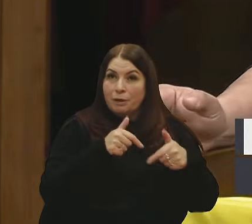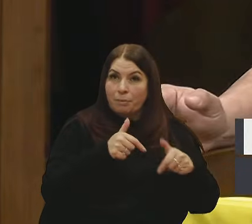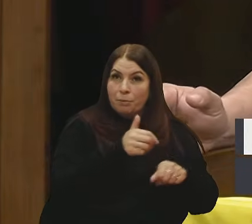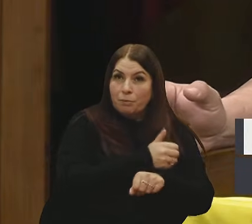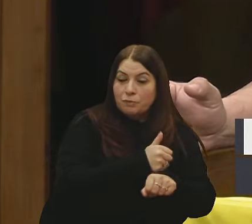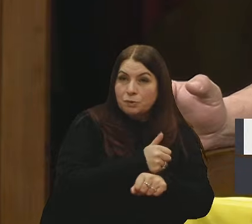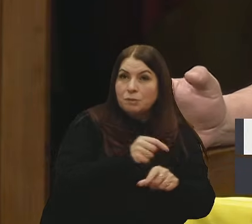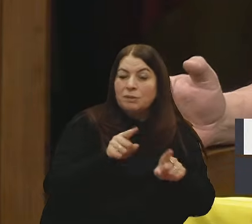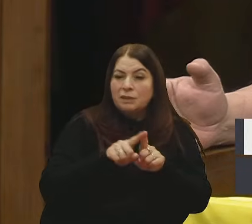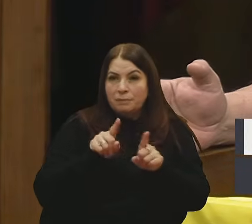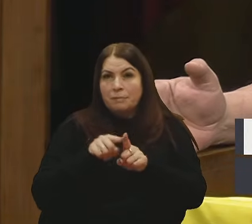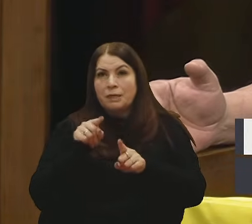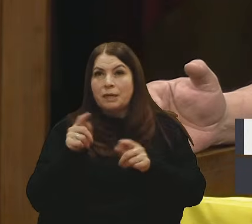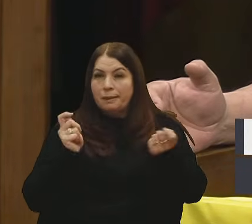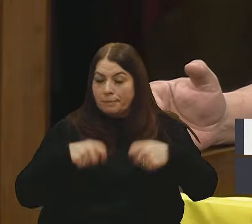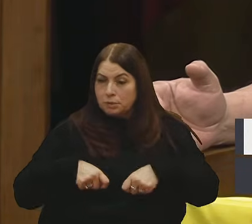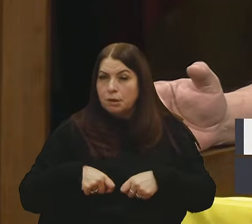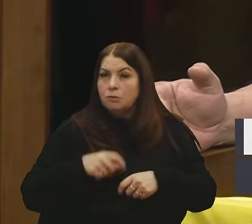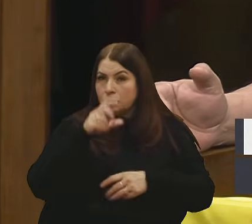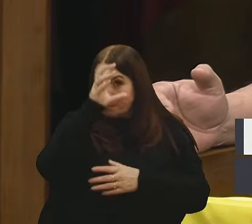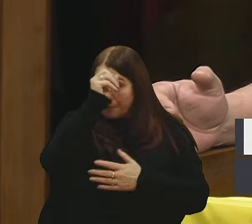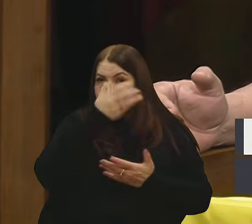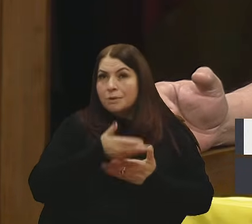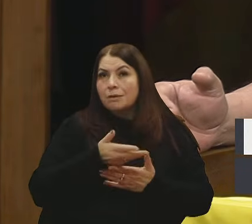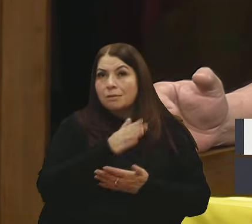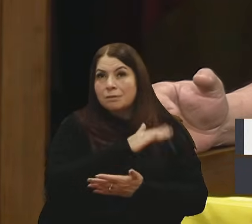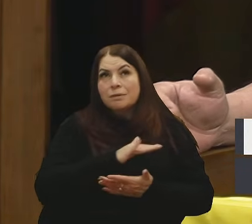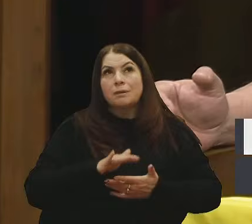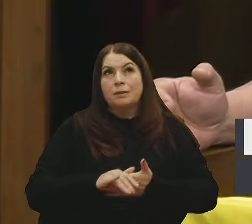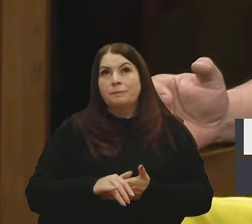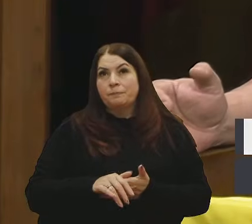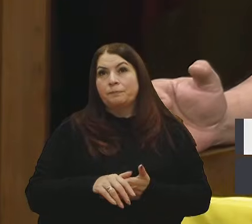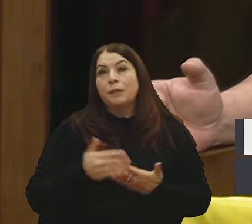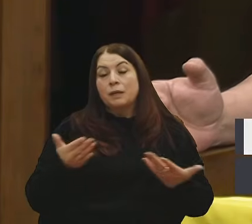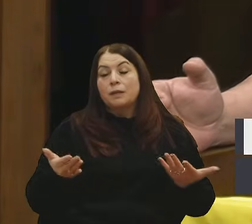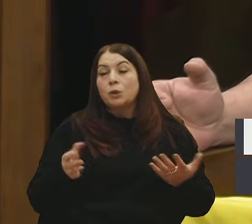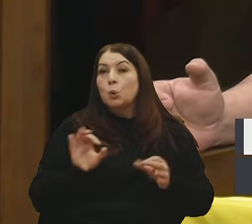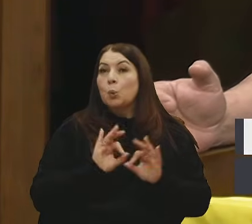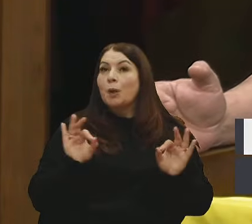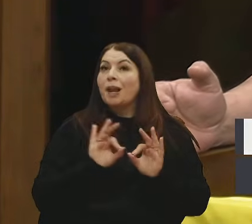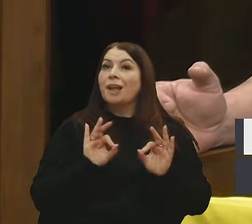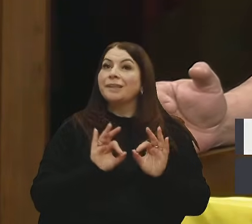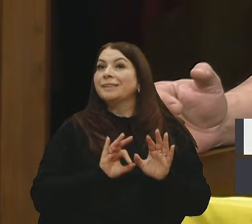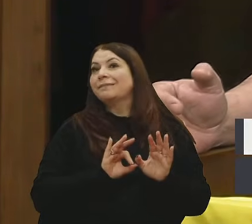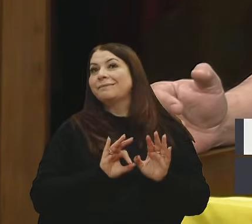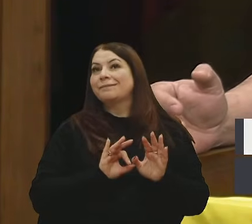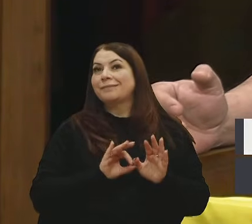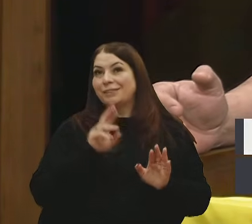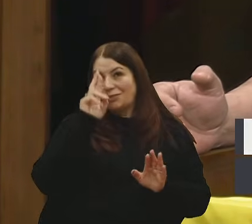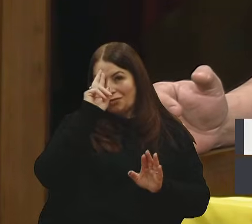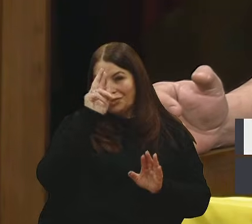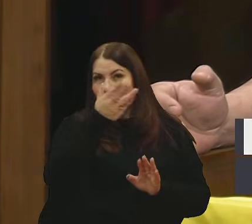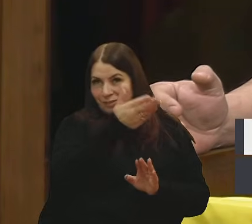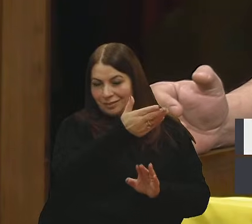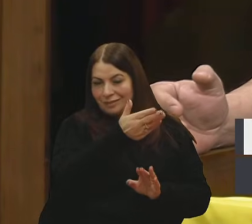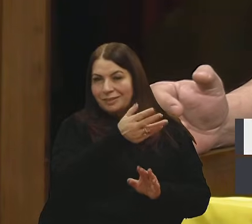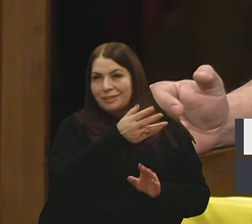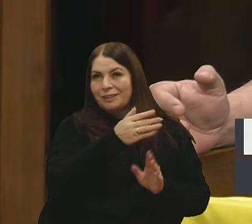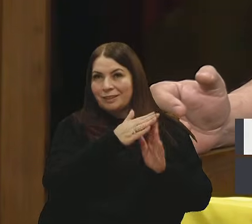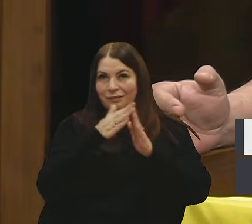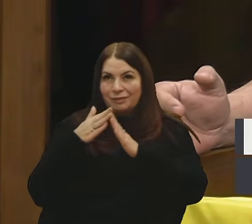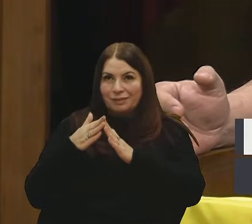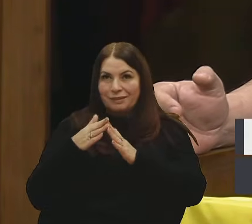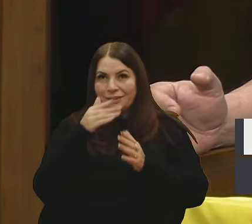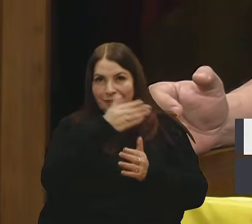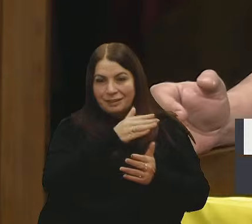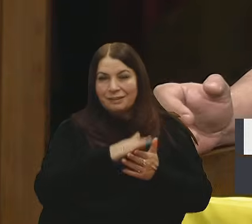profissional quanto a capacidade de aprendizagem dessas crianças. E aí, do nada, Joara, nossa diretora aqui, vizinha serrana,